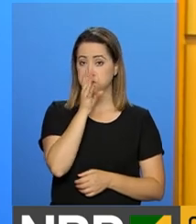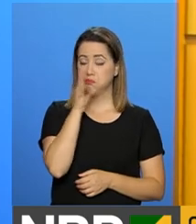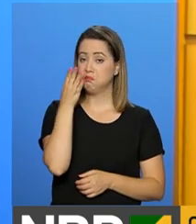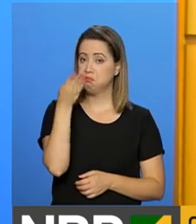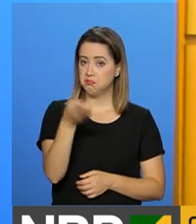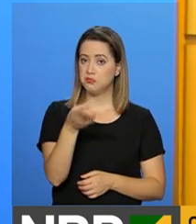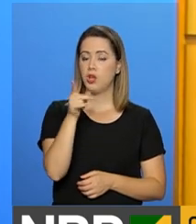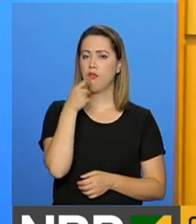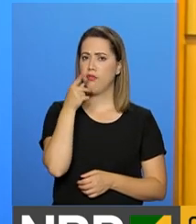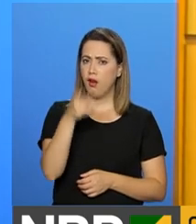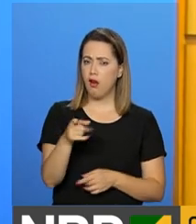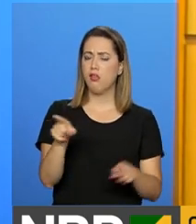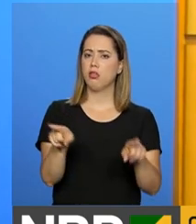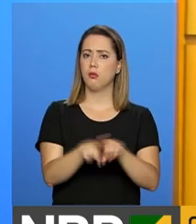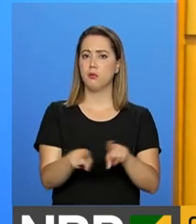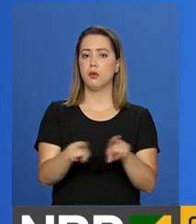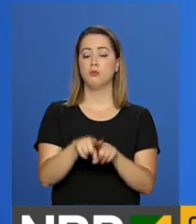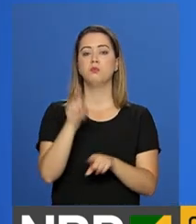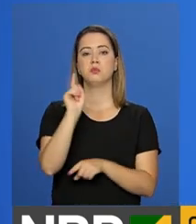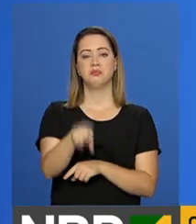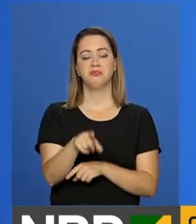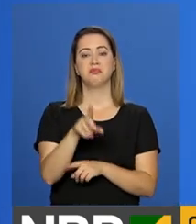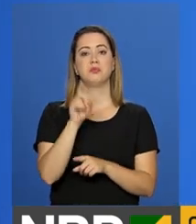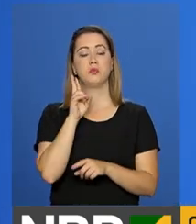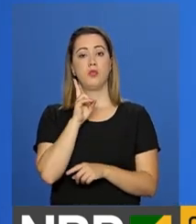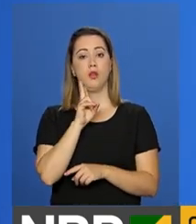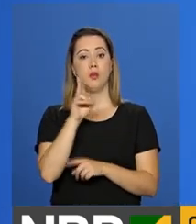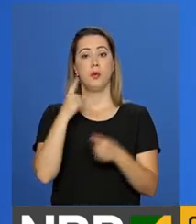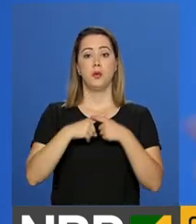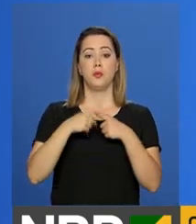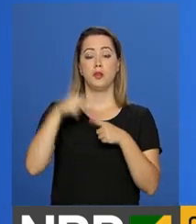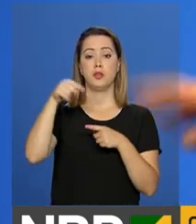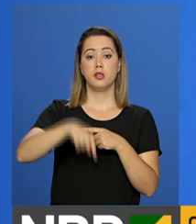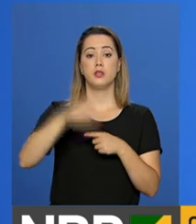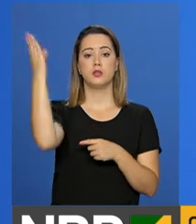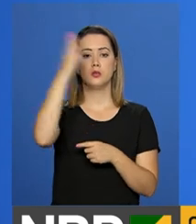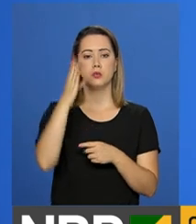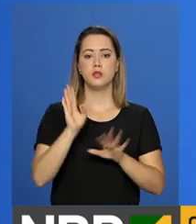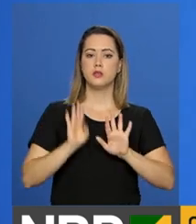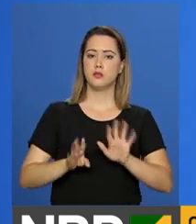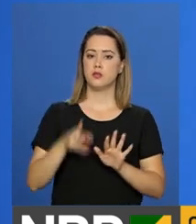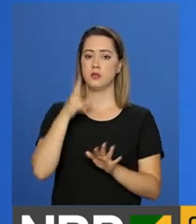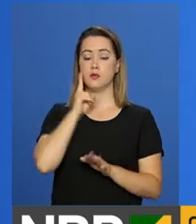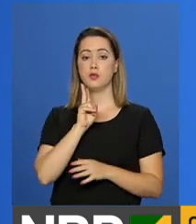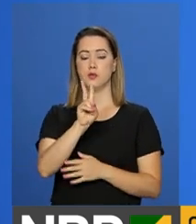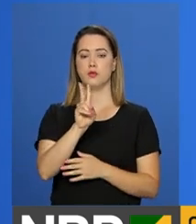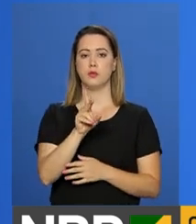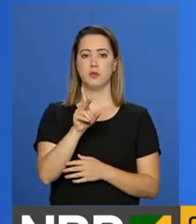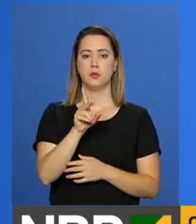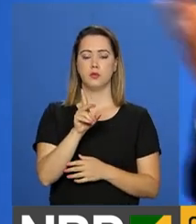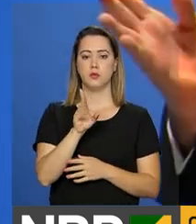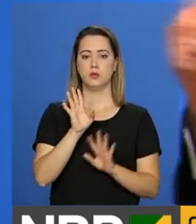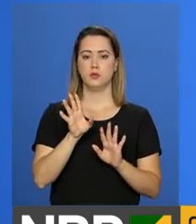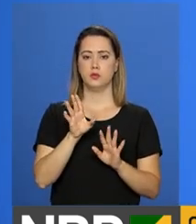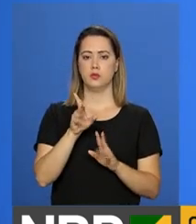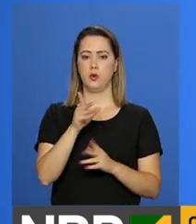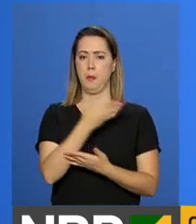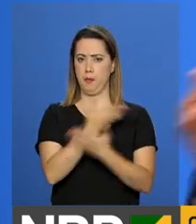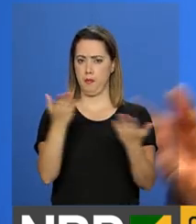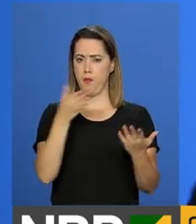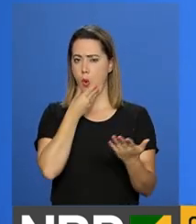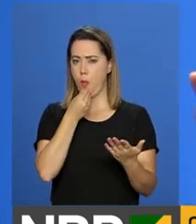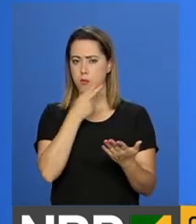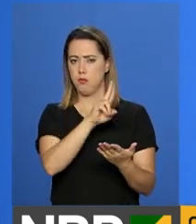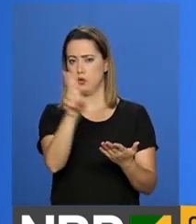é interessante até registrar, é um caso curioso, né? Porque aqui no Brasil, eu aproveito esses momentos, viu, Flávio? Eu, Gilberto e meus amigos,